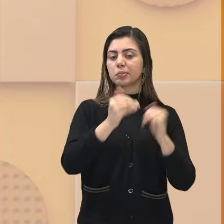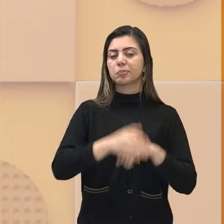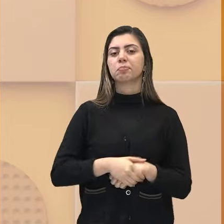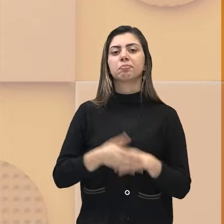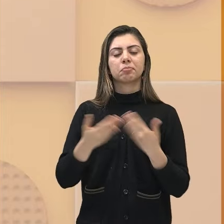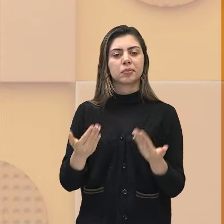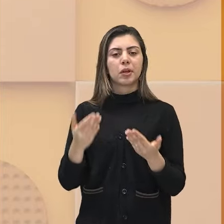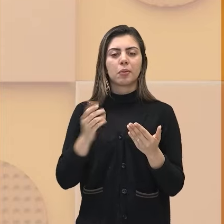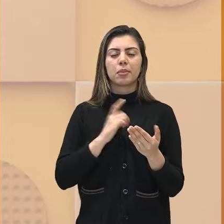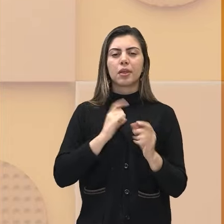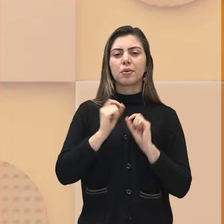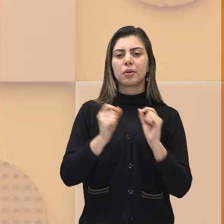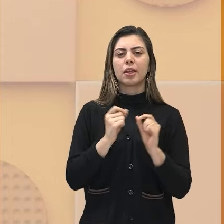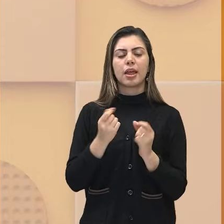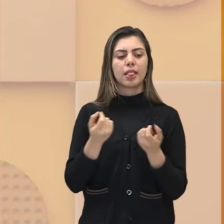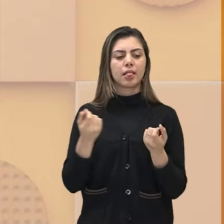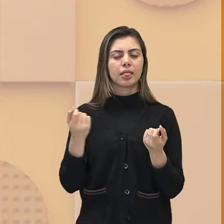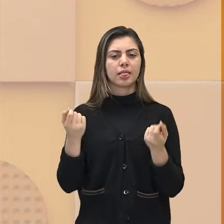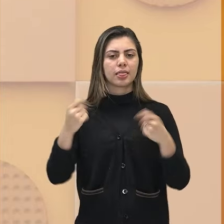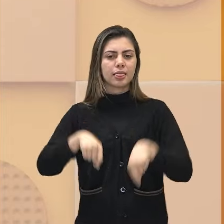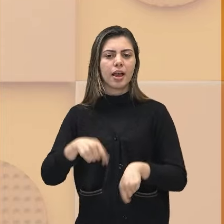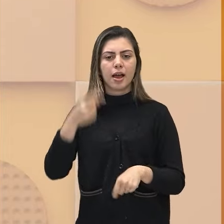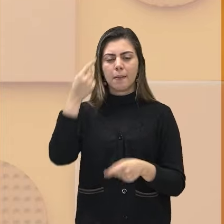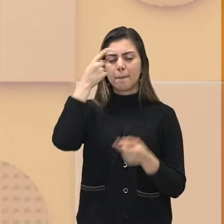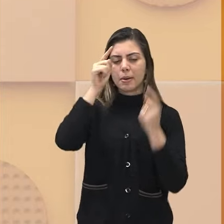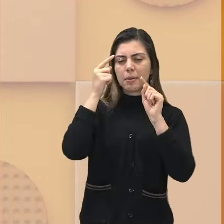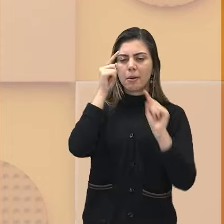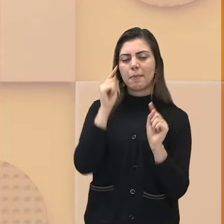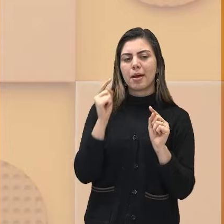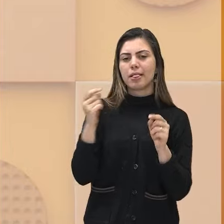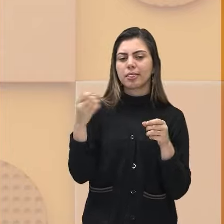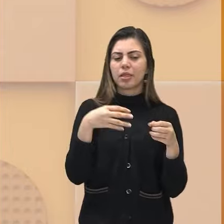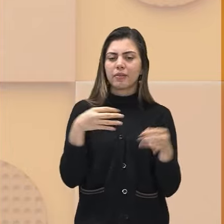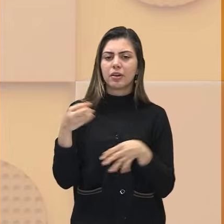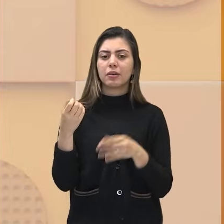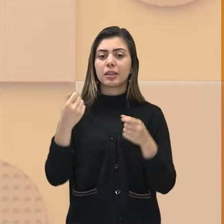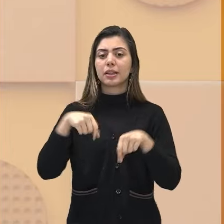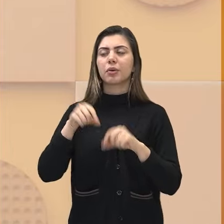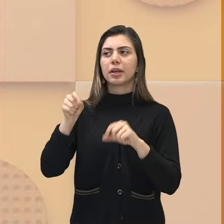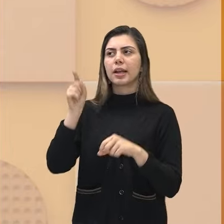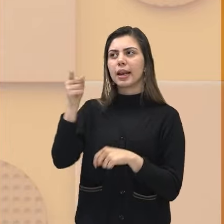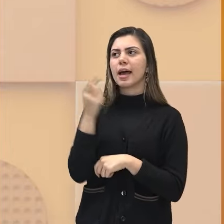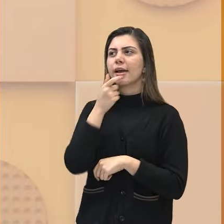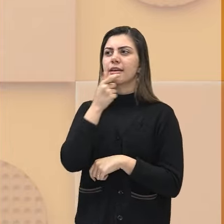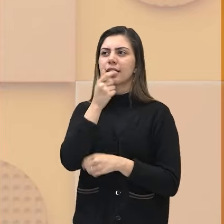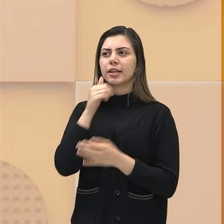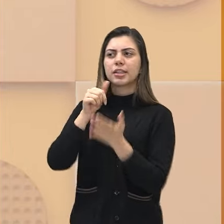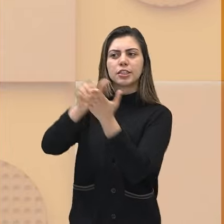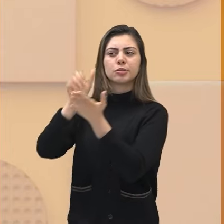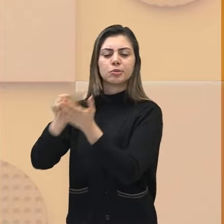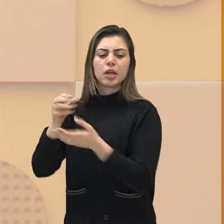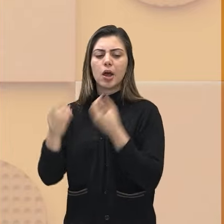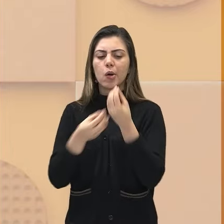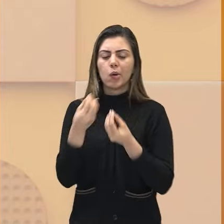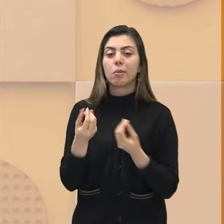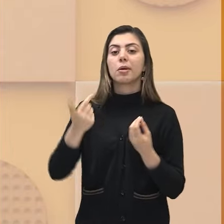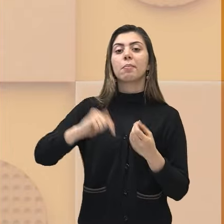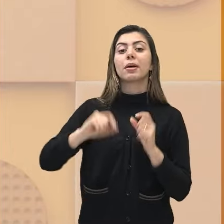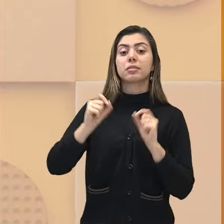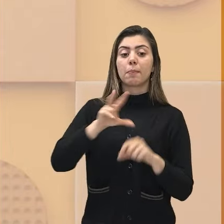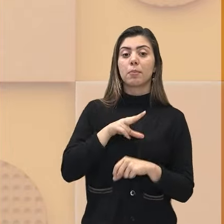começando a se reunir com novas ideias para fazer o quê? O processo de expulsão dos ingleses, exigir a volta da família real